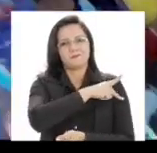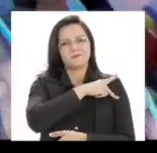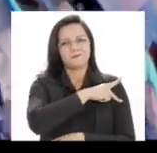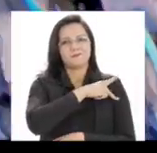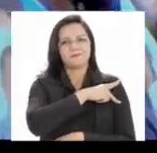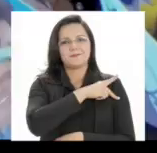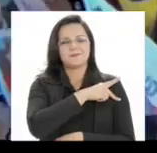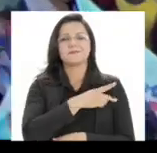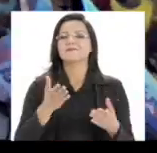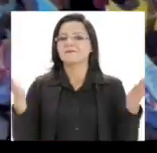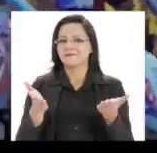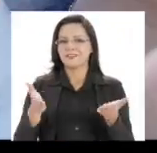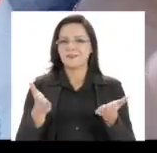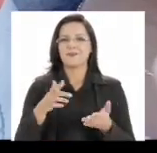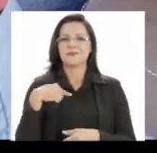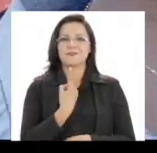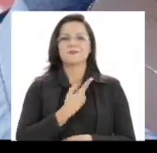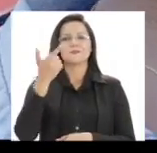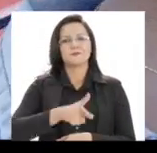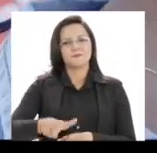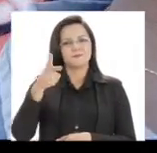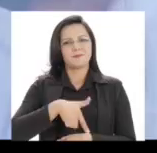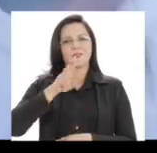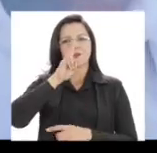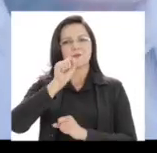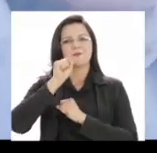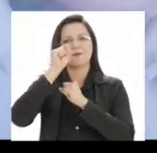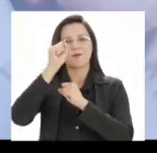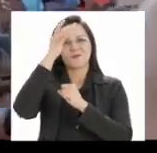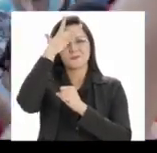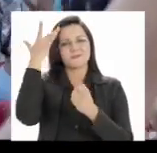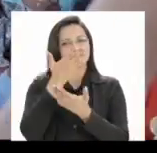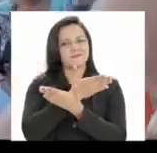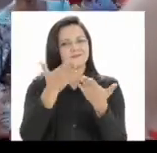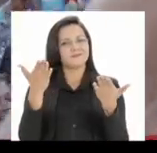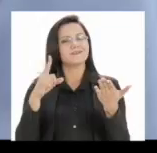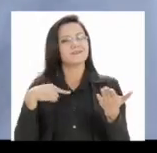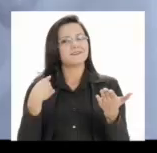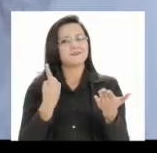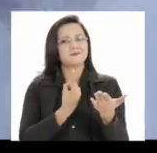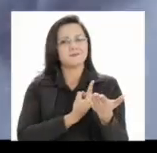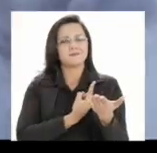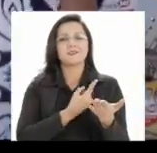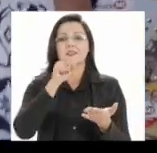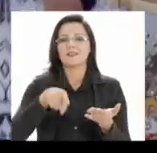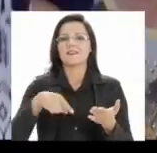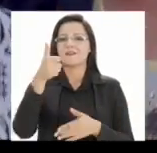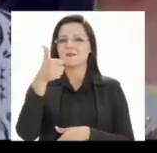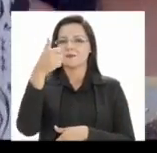Piauí. Agora é nós, olha nós aí de novo, a força do povo, olha nós